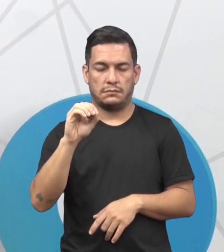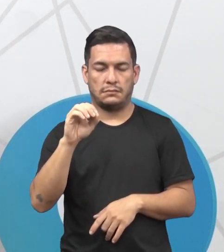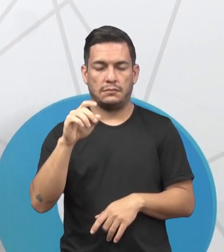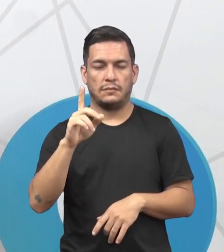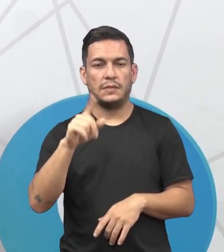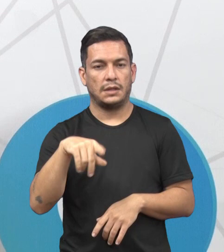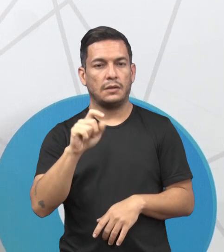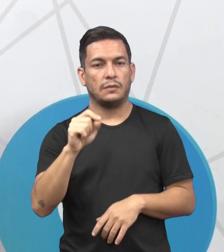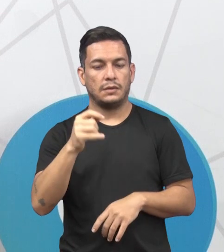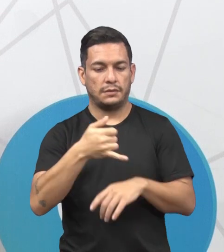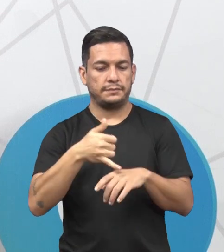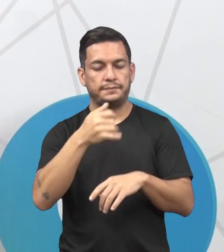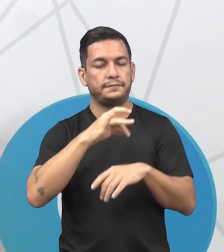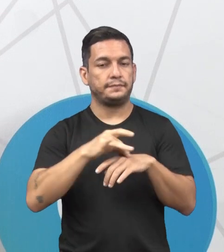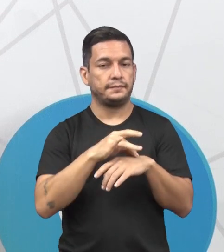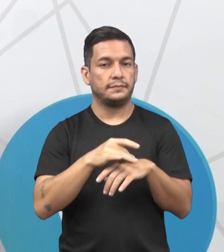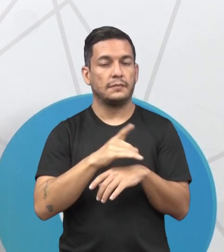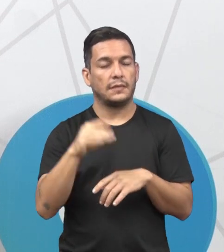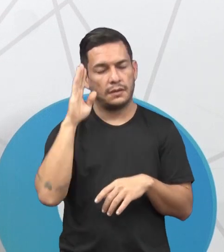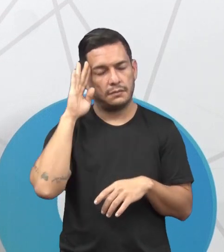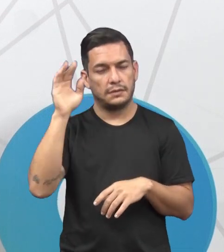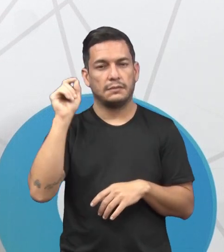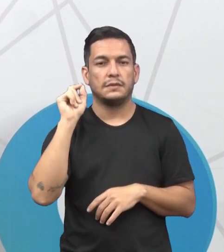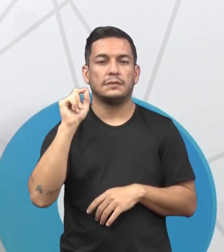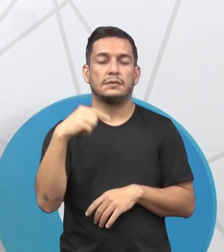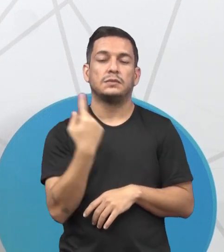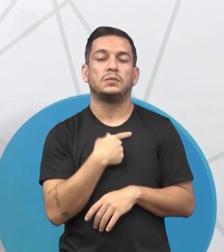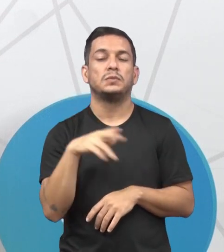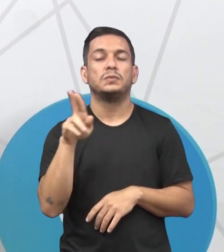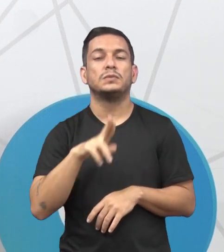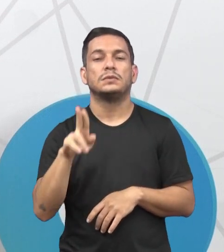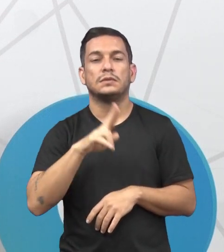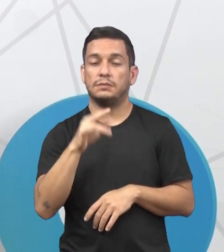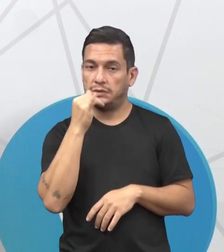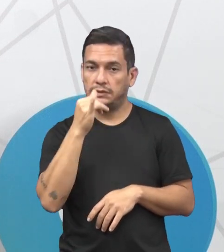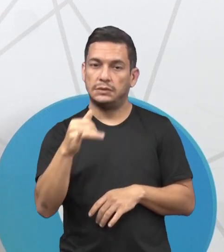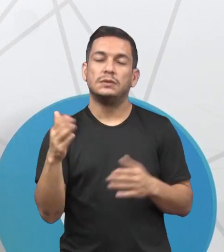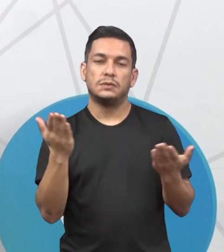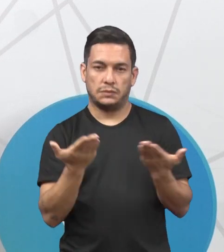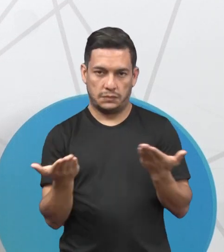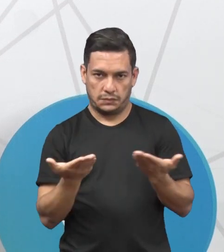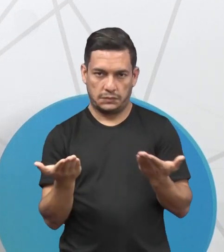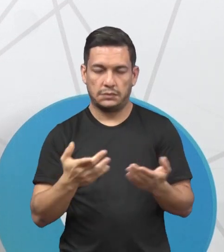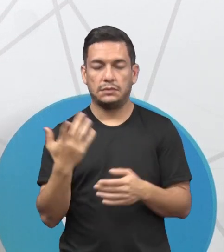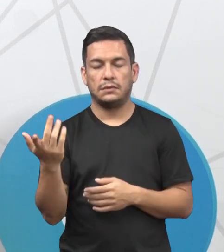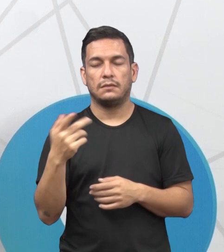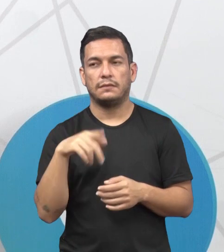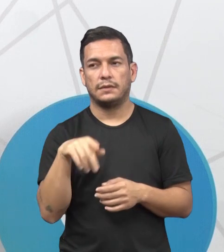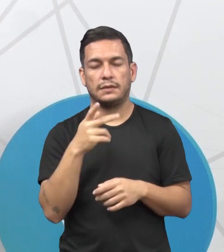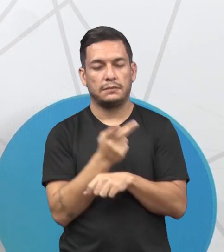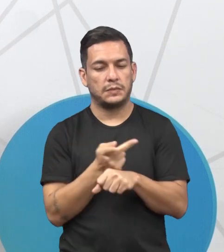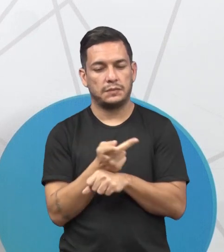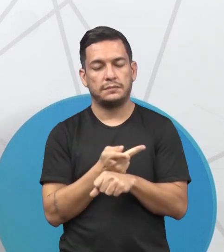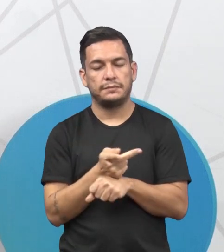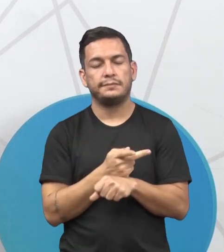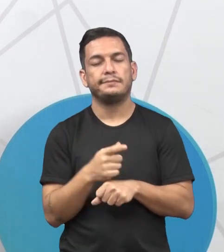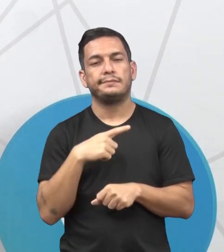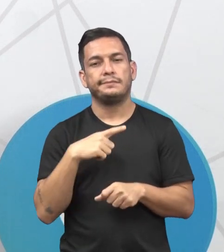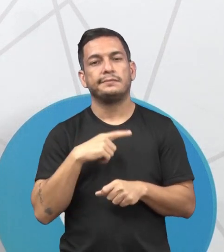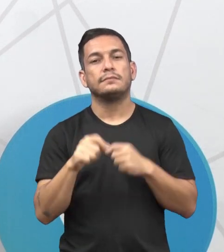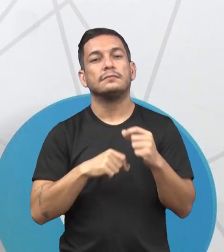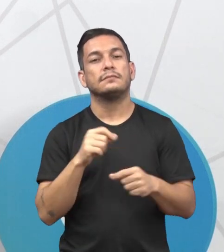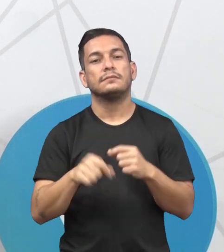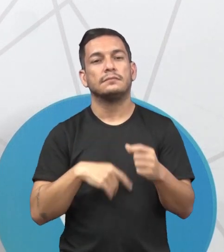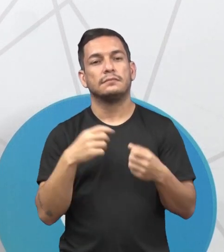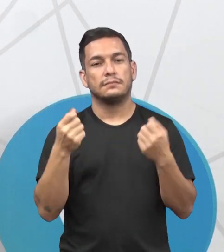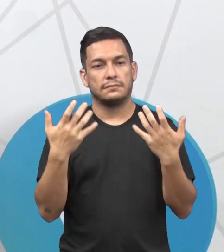fontes de energia, né? Uma das principais fontes de energia que nós utilizamos atualmente. E em busca desse petróleo existe toda uma